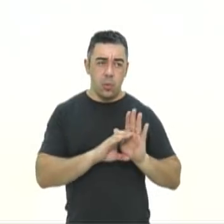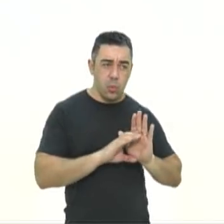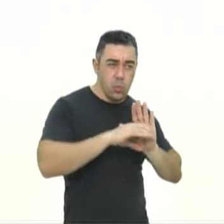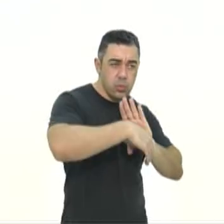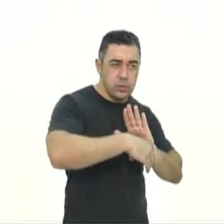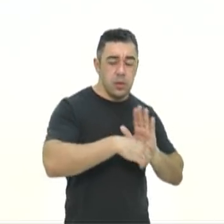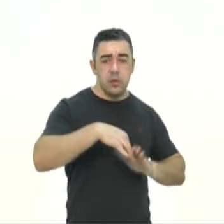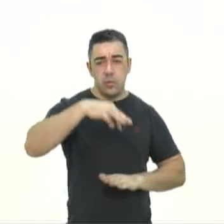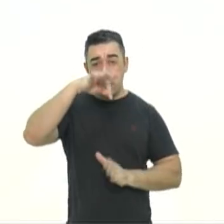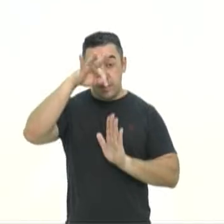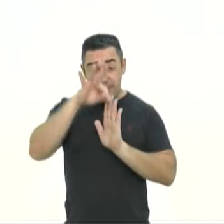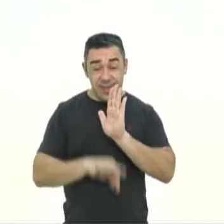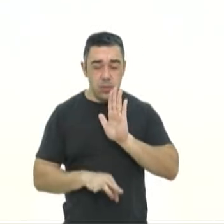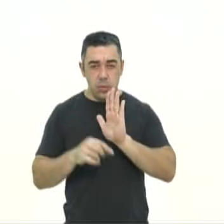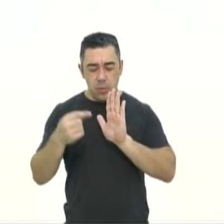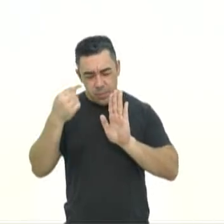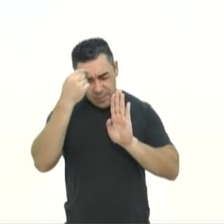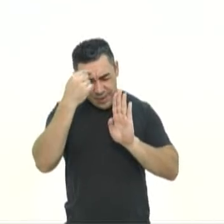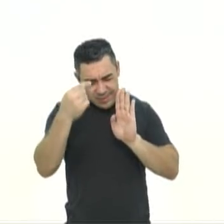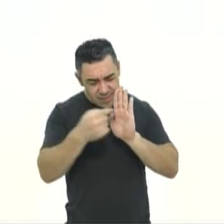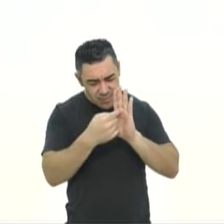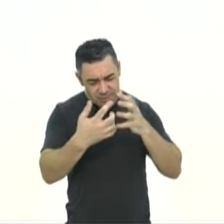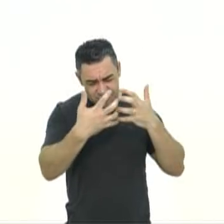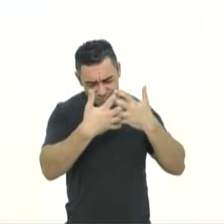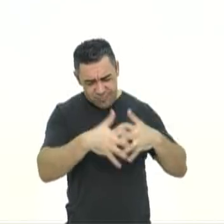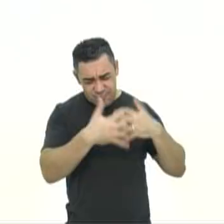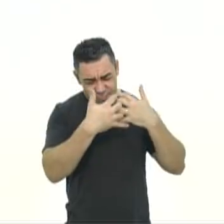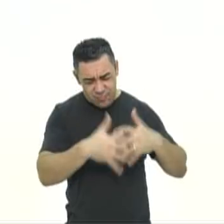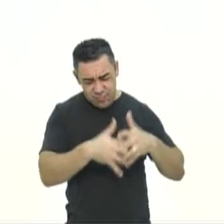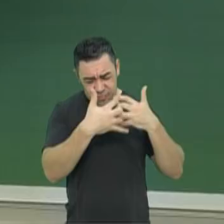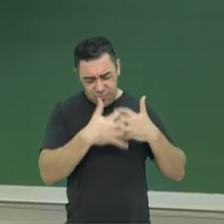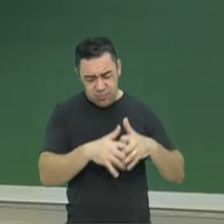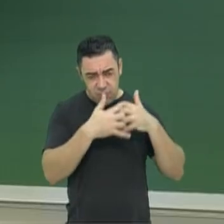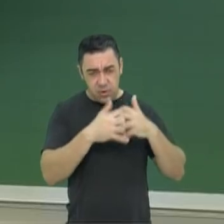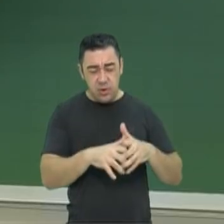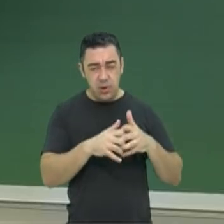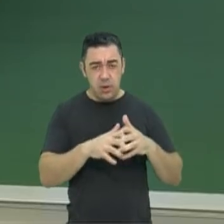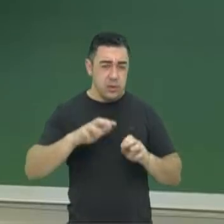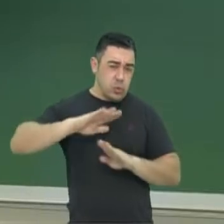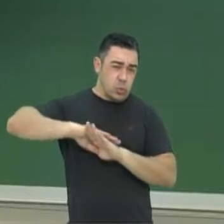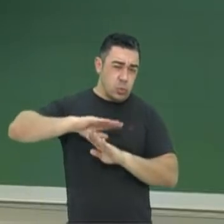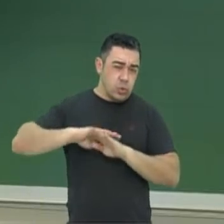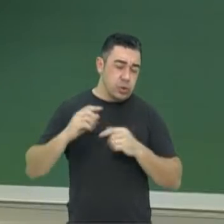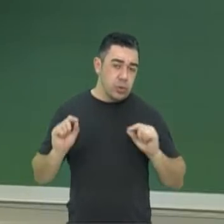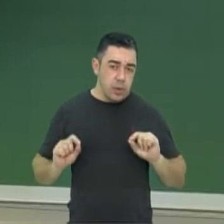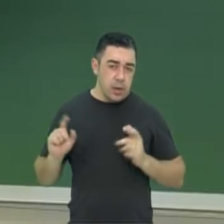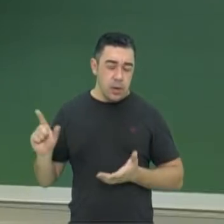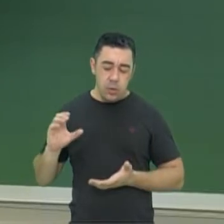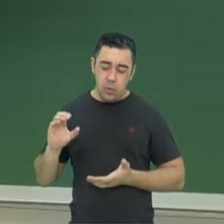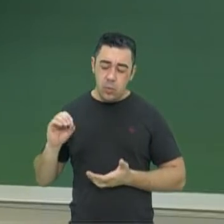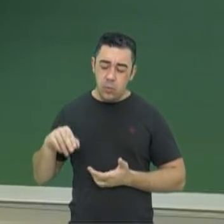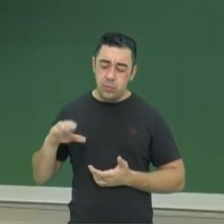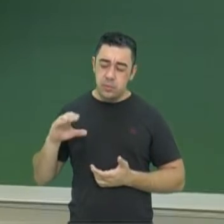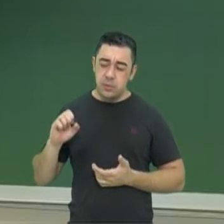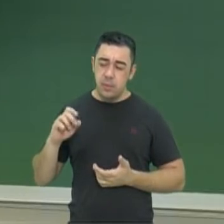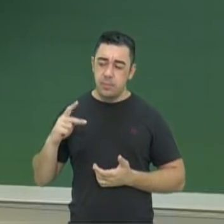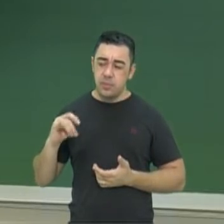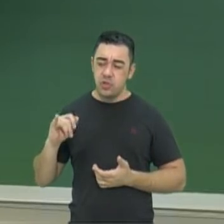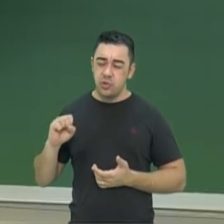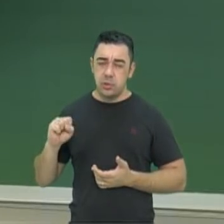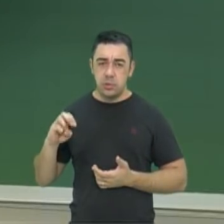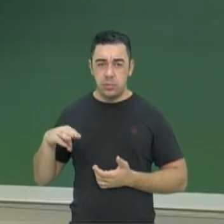do texto, do pensamento engenhoso e sutil. Então, esse conceptismo. Então, nós temos essas